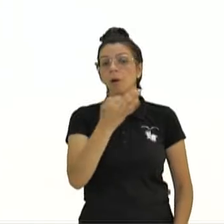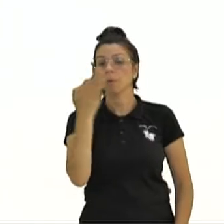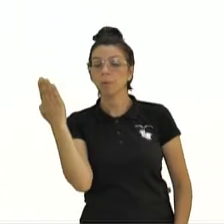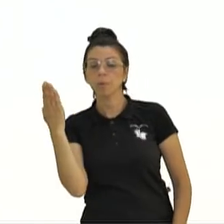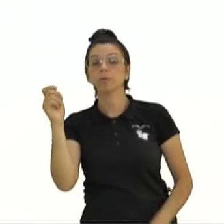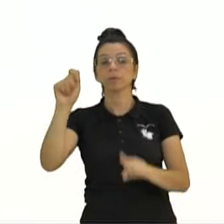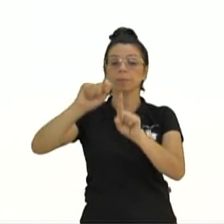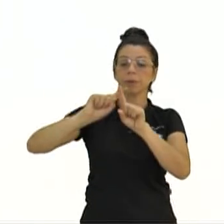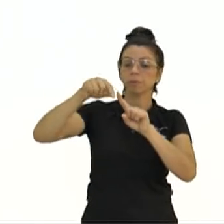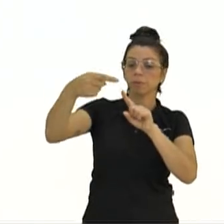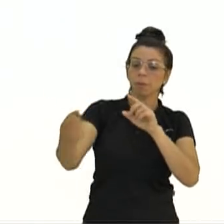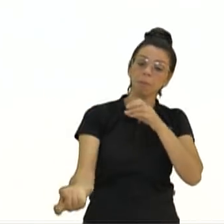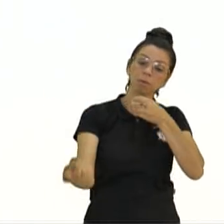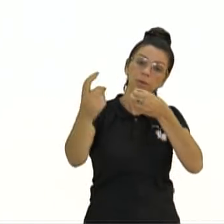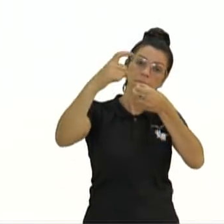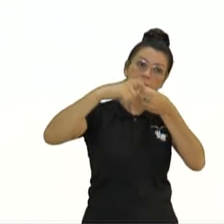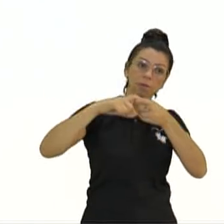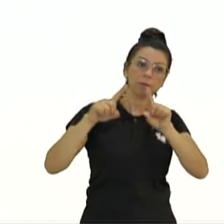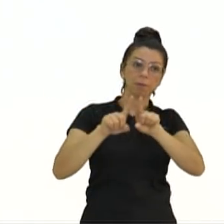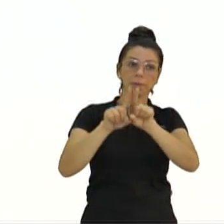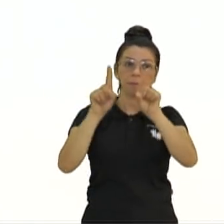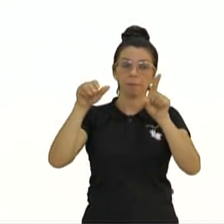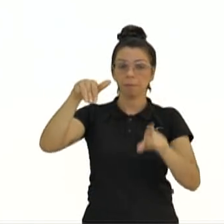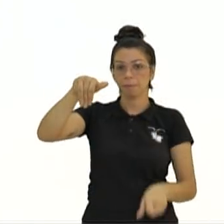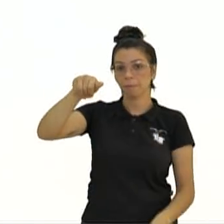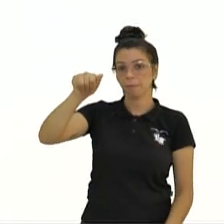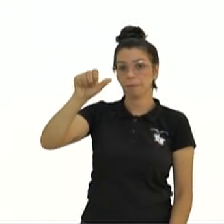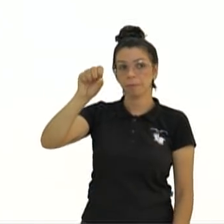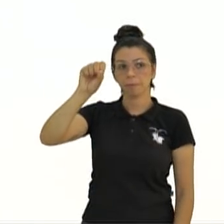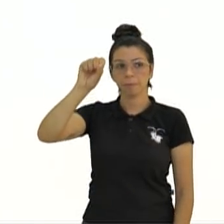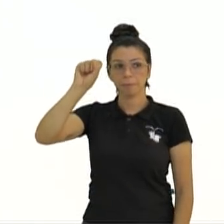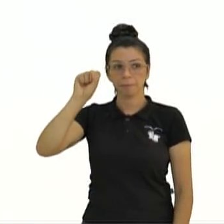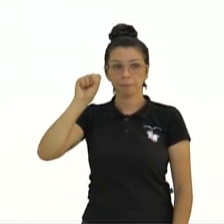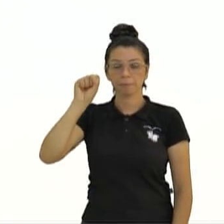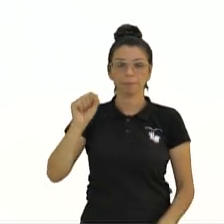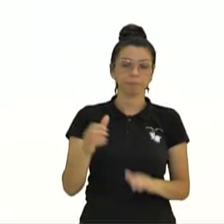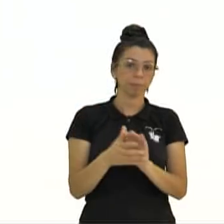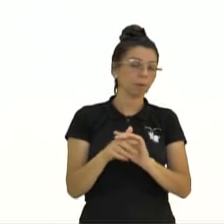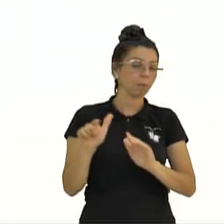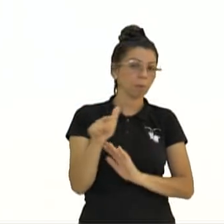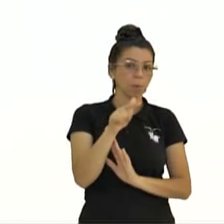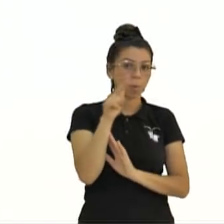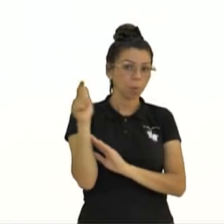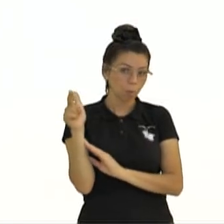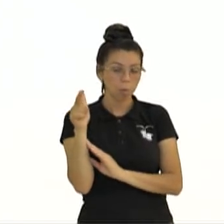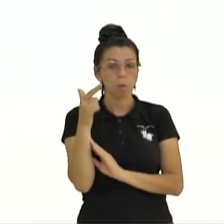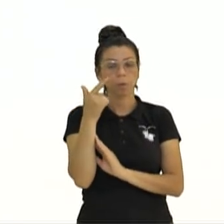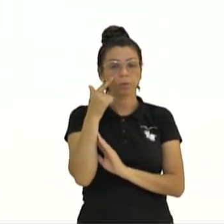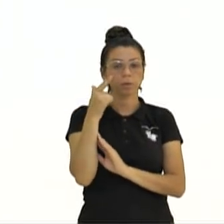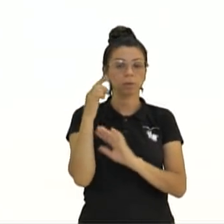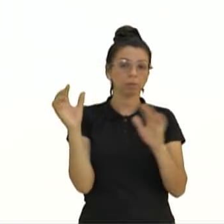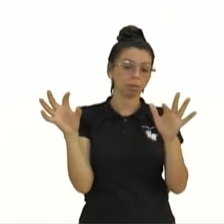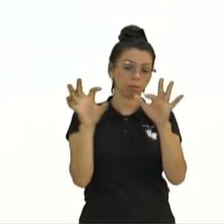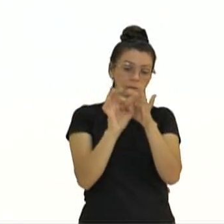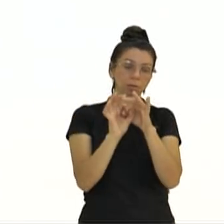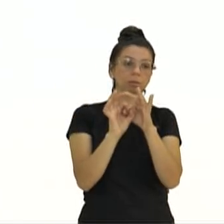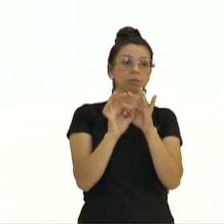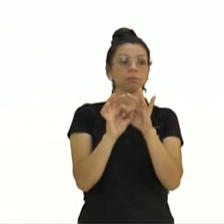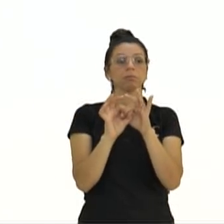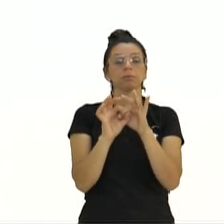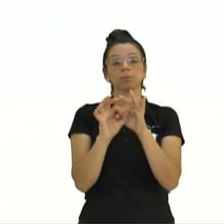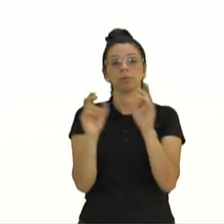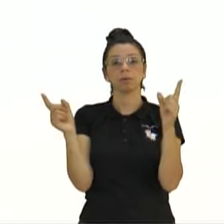a recepção não foi bem a que ele esperava. Outra conjunção que daria a mesma ideia